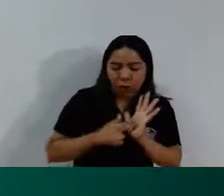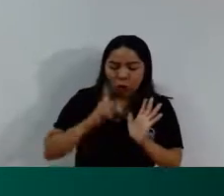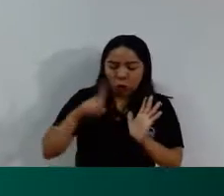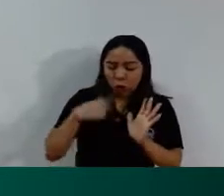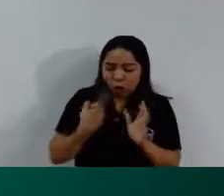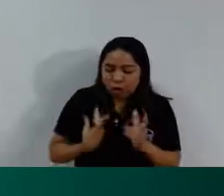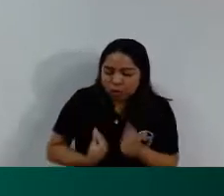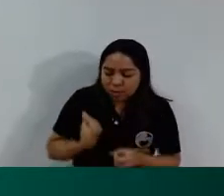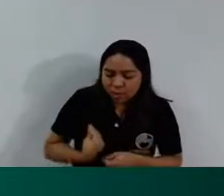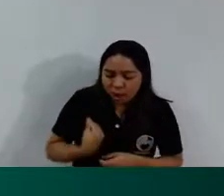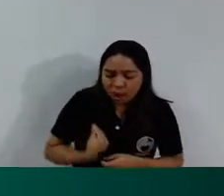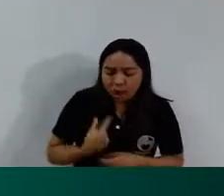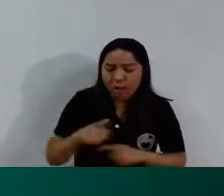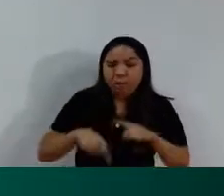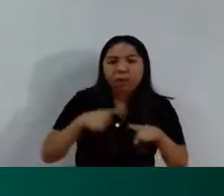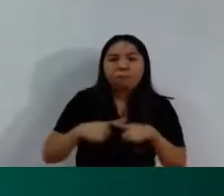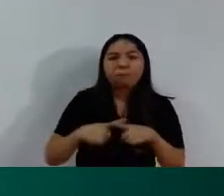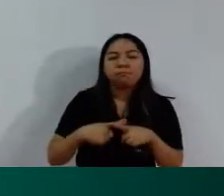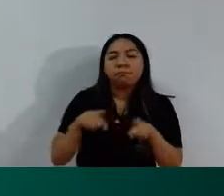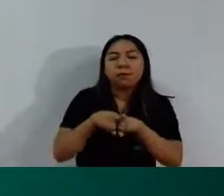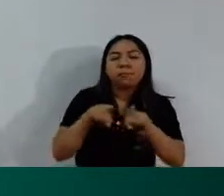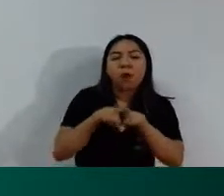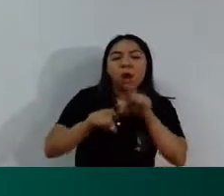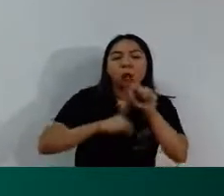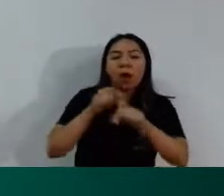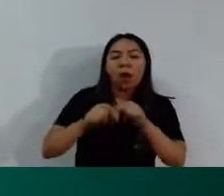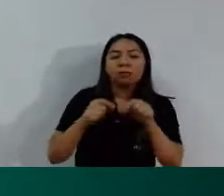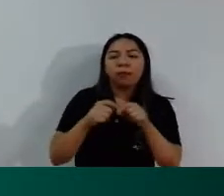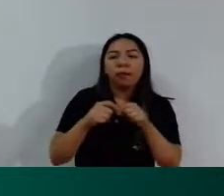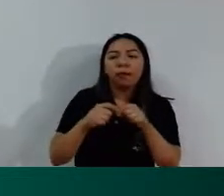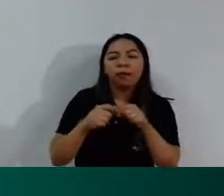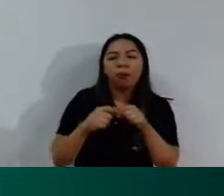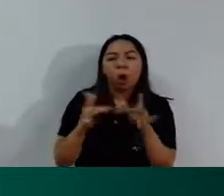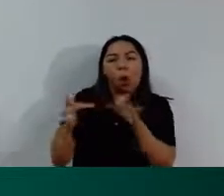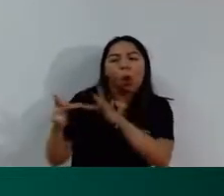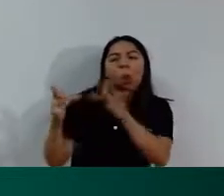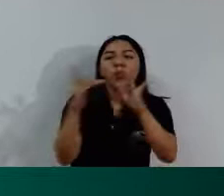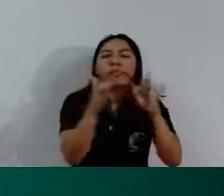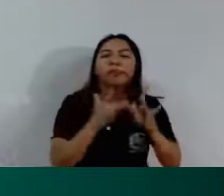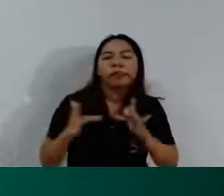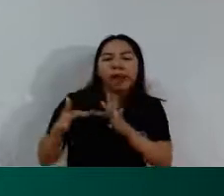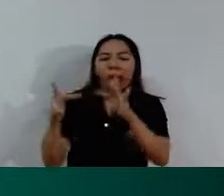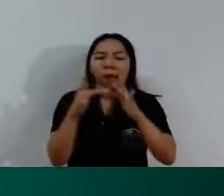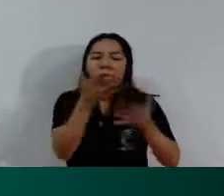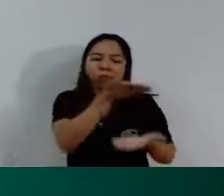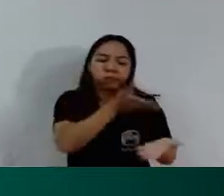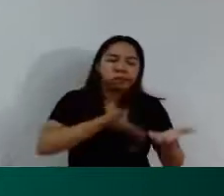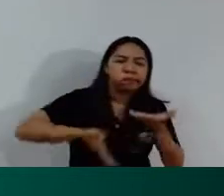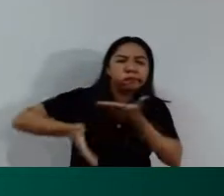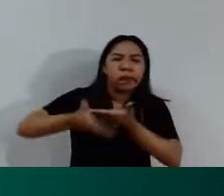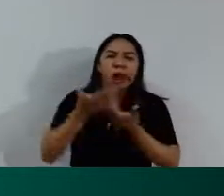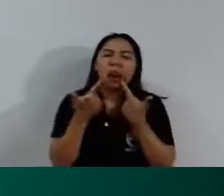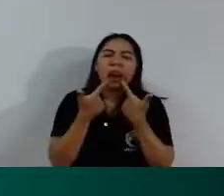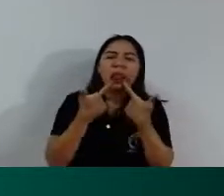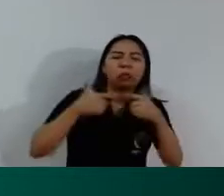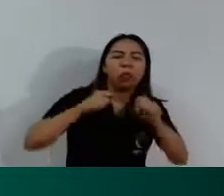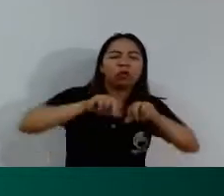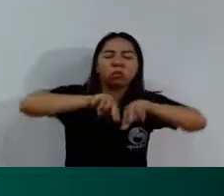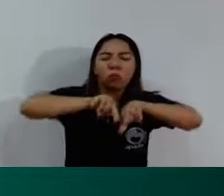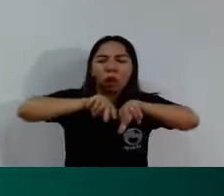aproximar das múltiplas linguagens e das possibilidades que esta aproximação pode vir